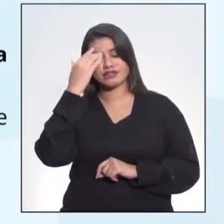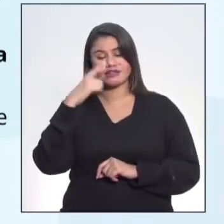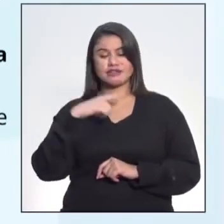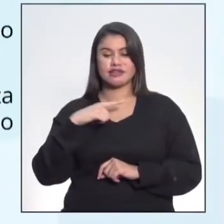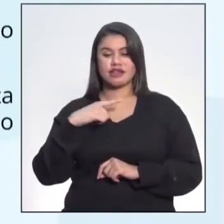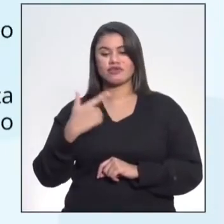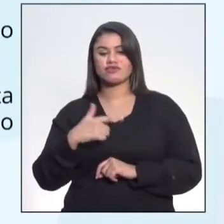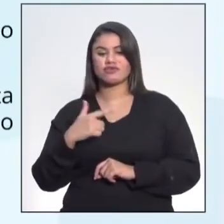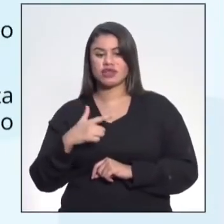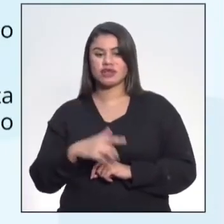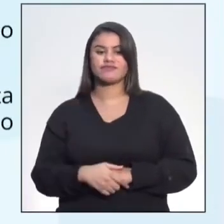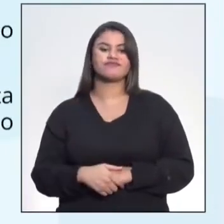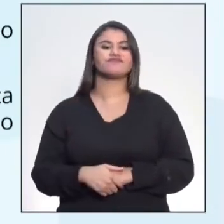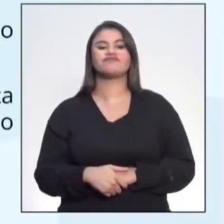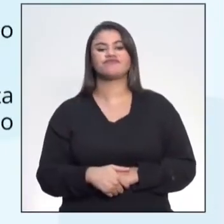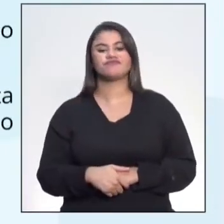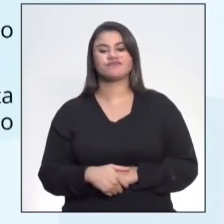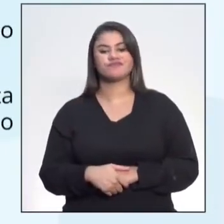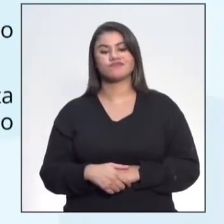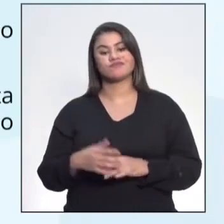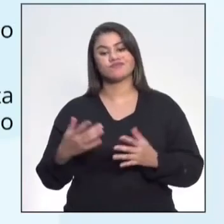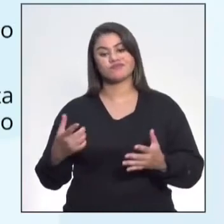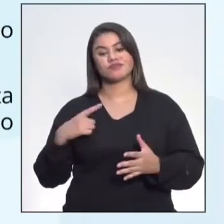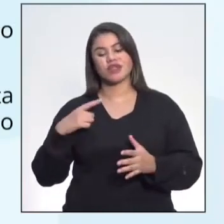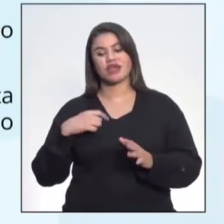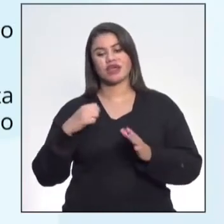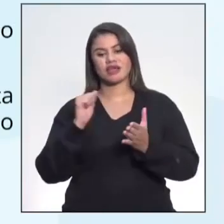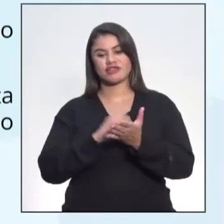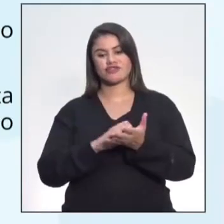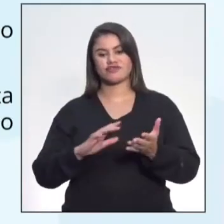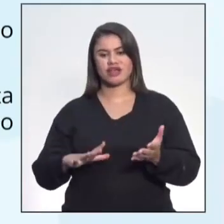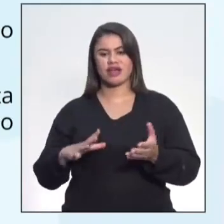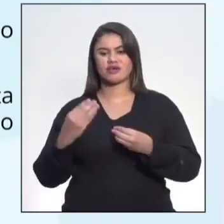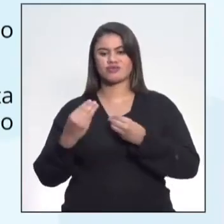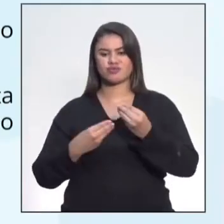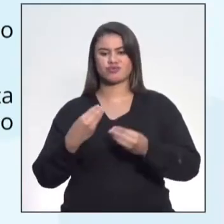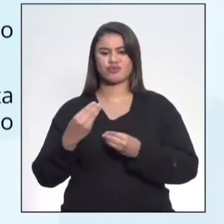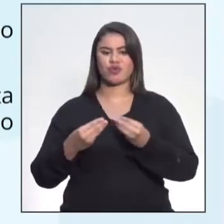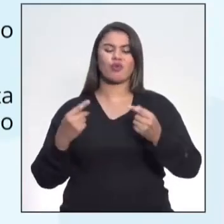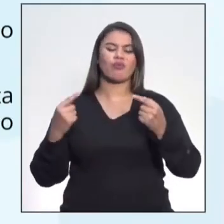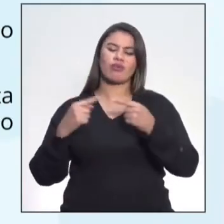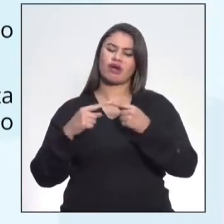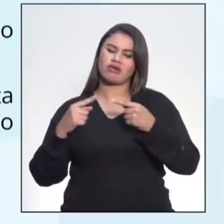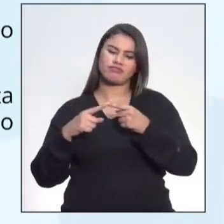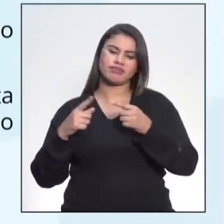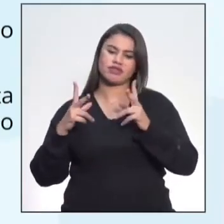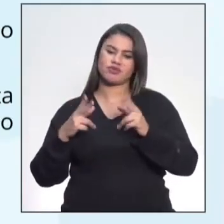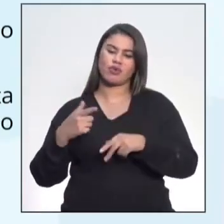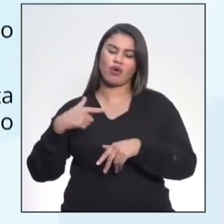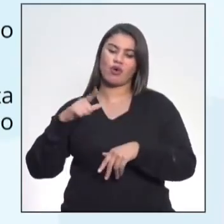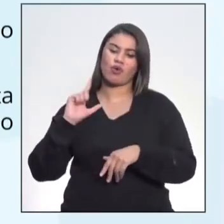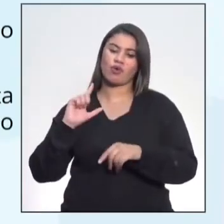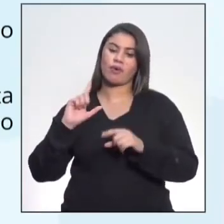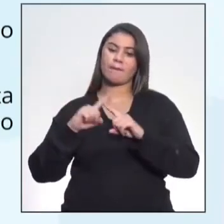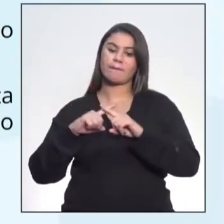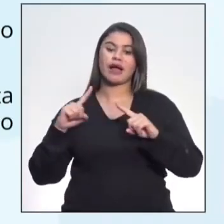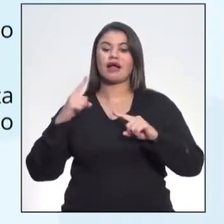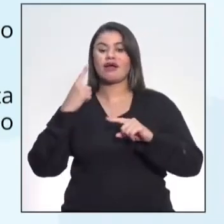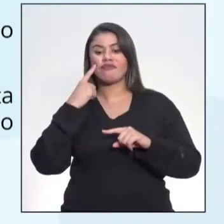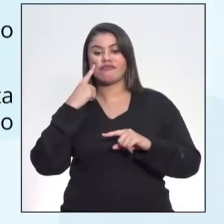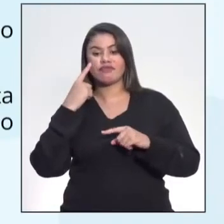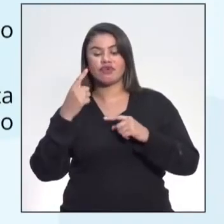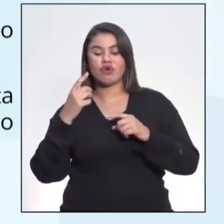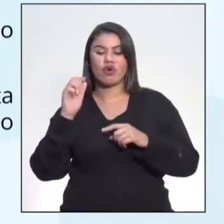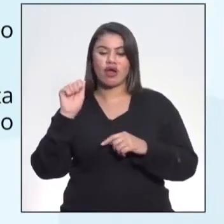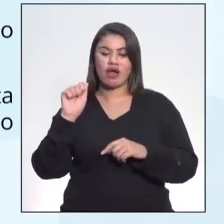lá. Como você já vai fazer uma atividade, professora? Olha, a atividade é igualzinha à anterior, tá bom? É só fazer o que vocês já viram. O